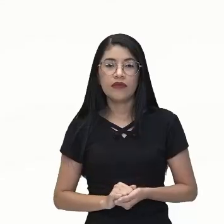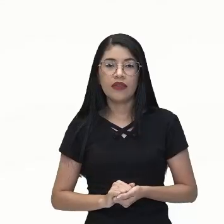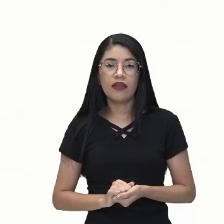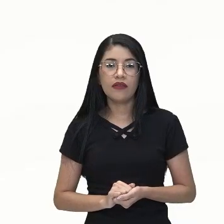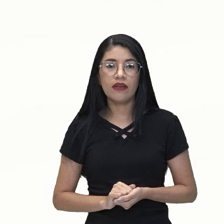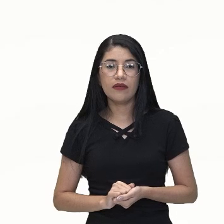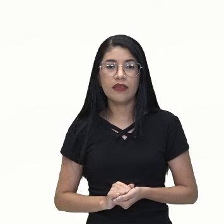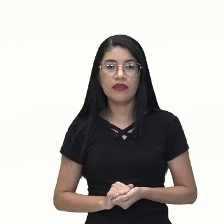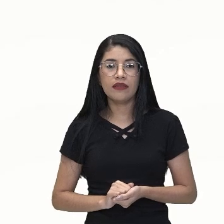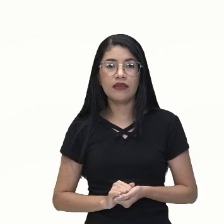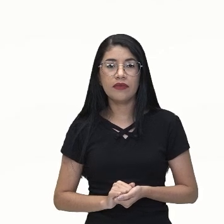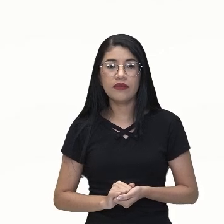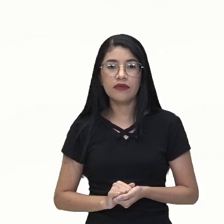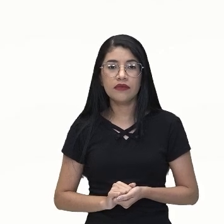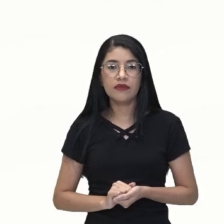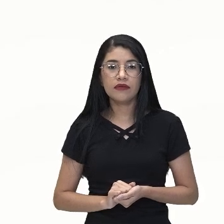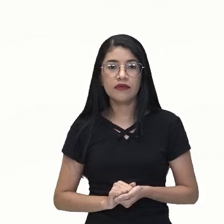aqui.